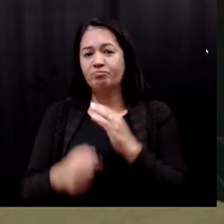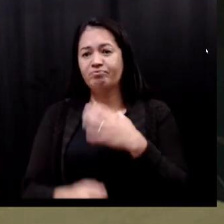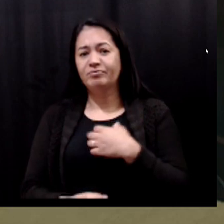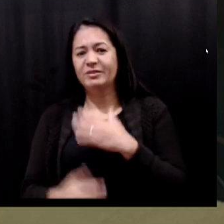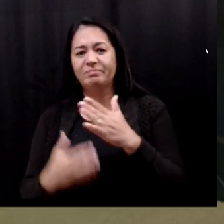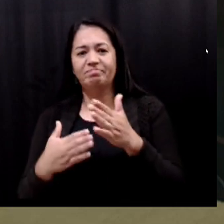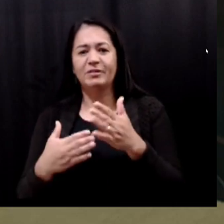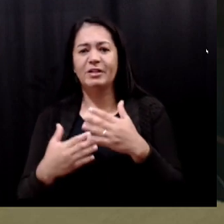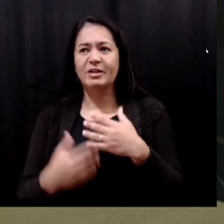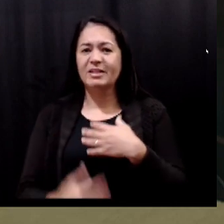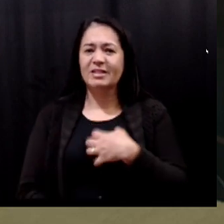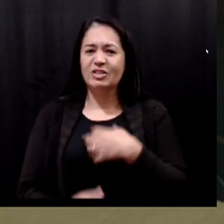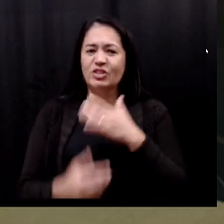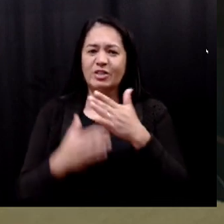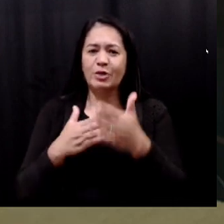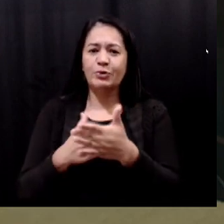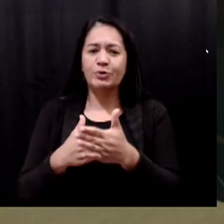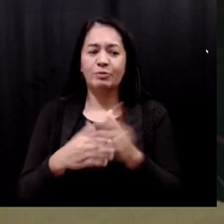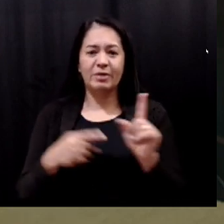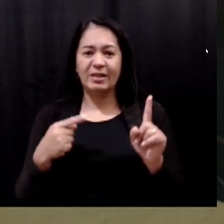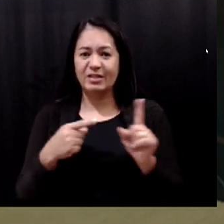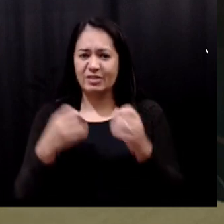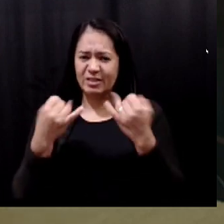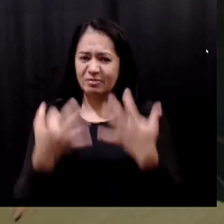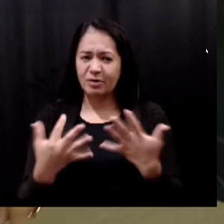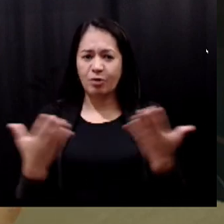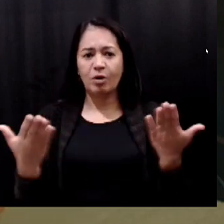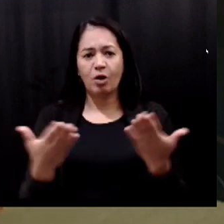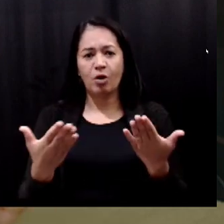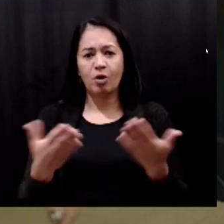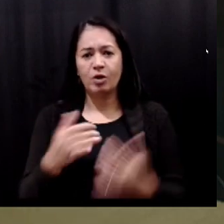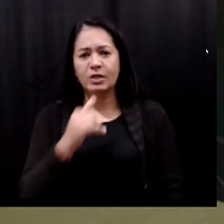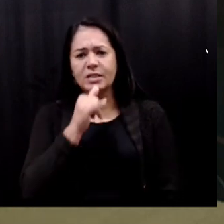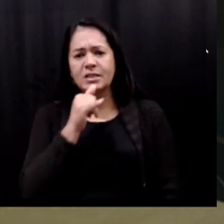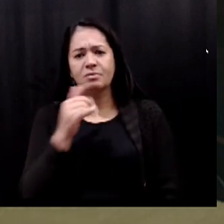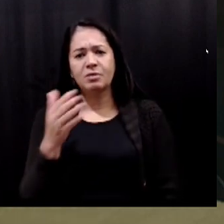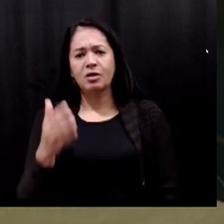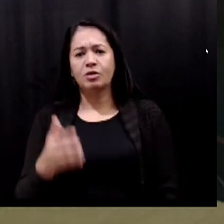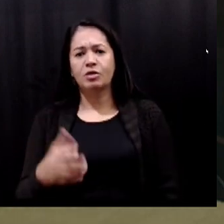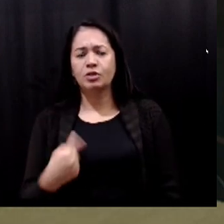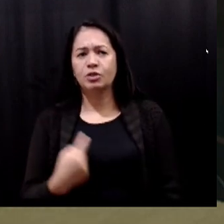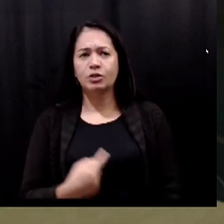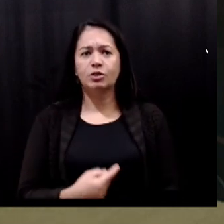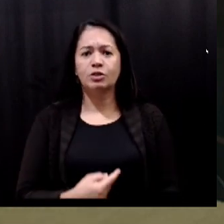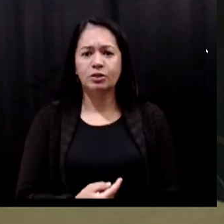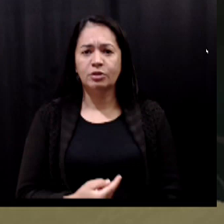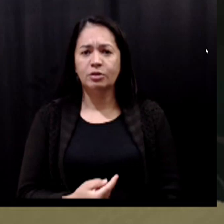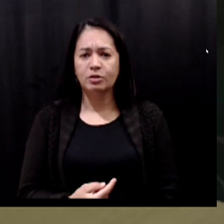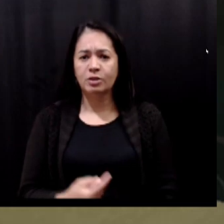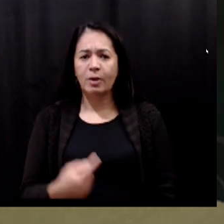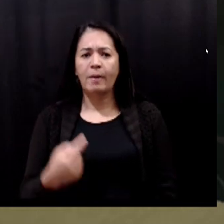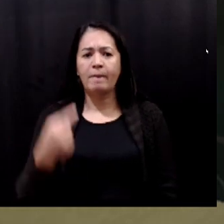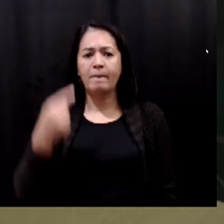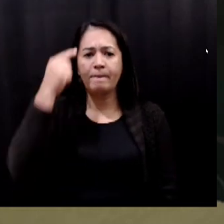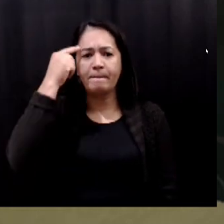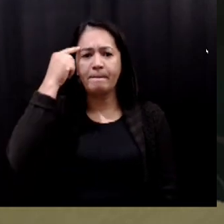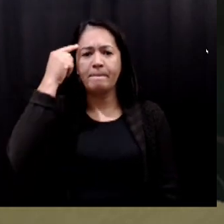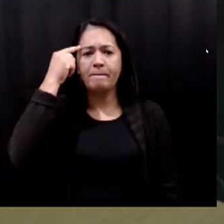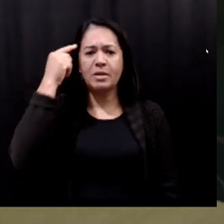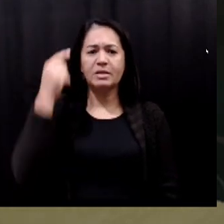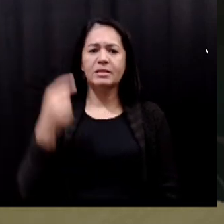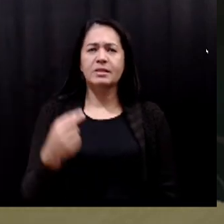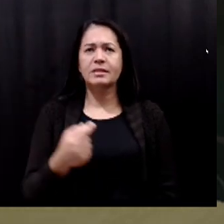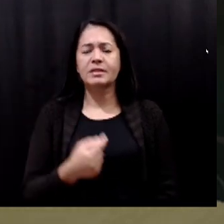esse exemplo que ele passou agora para a gente, que ele deu agora para a gente, faz a gente parar, pensar e analisar a